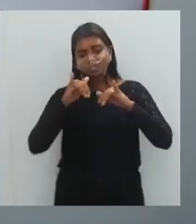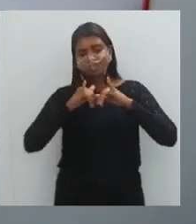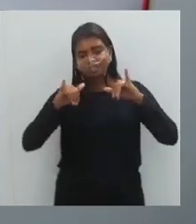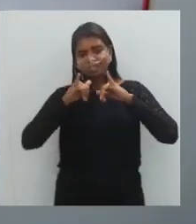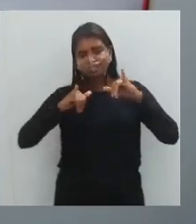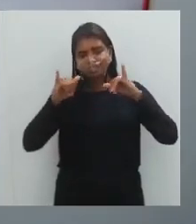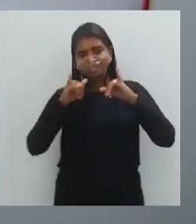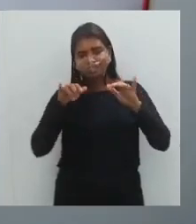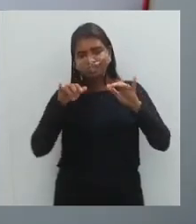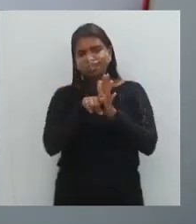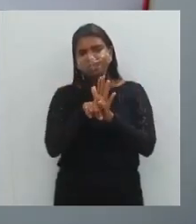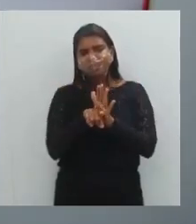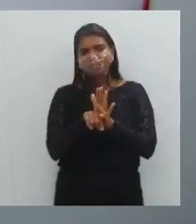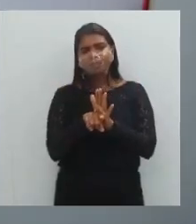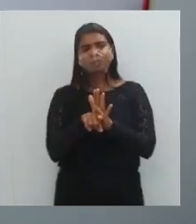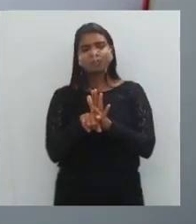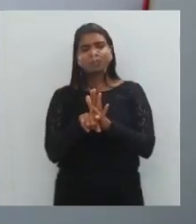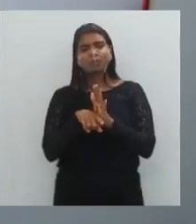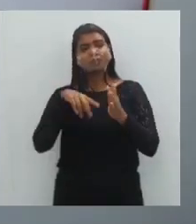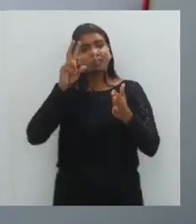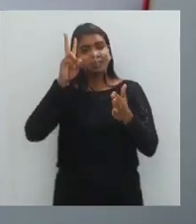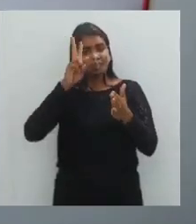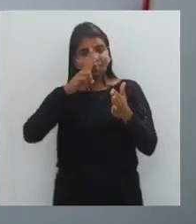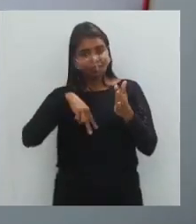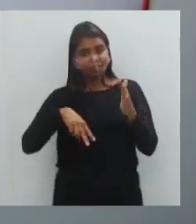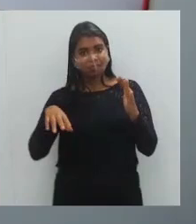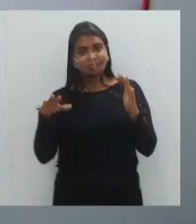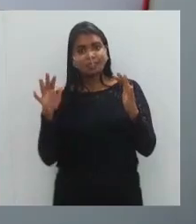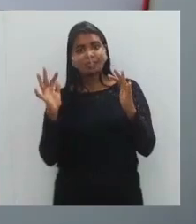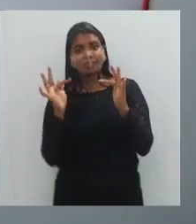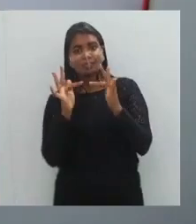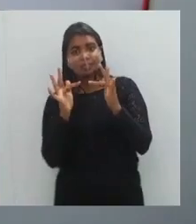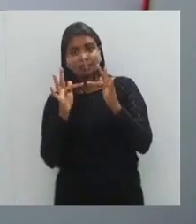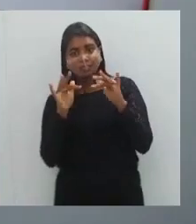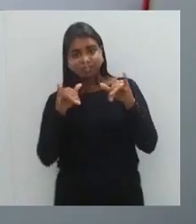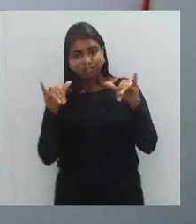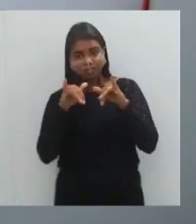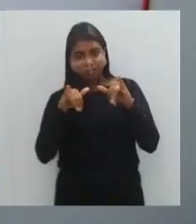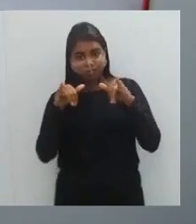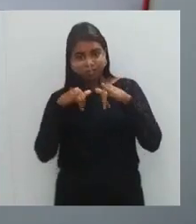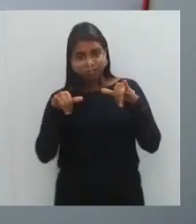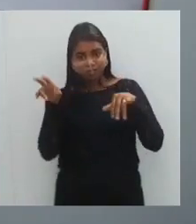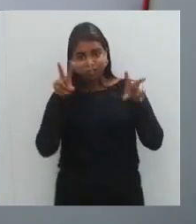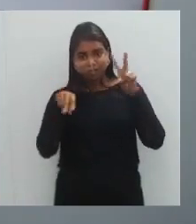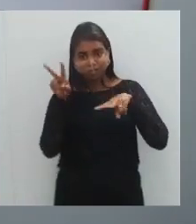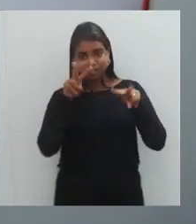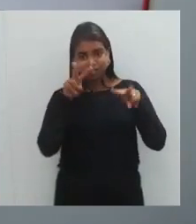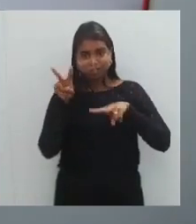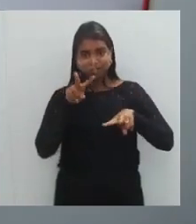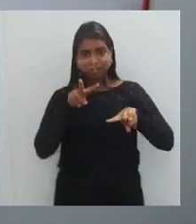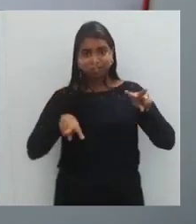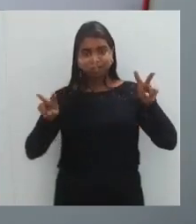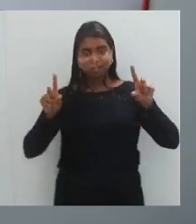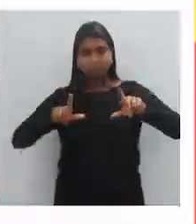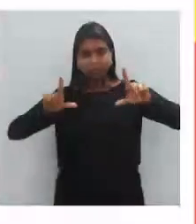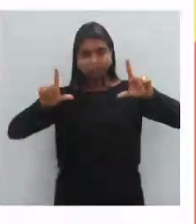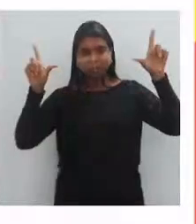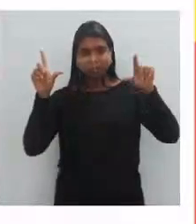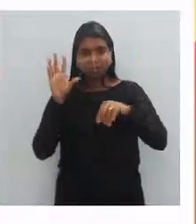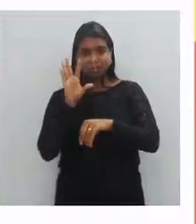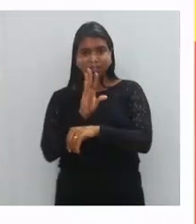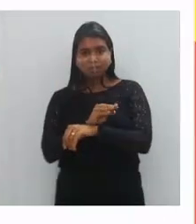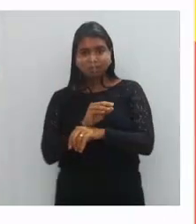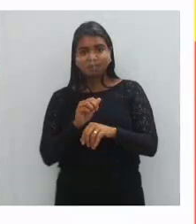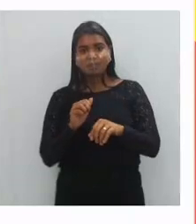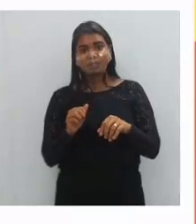da questão. Fazer a leitura combinada das informações visuais, das imagens,